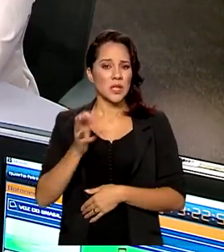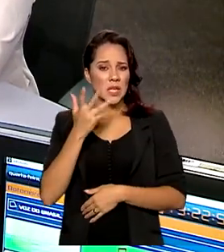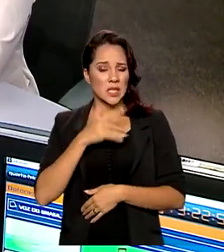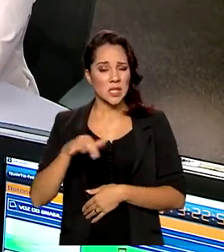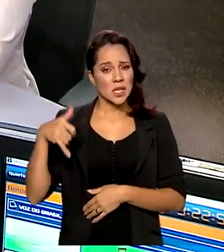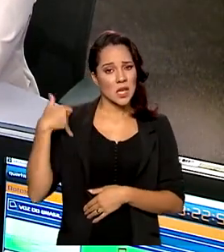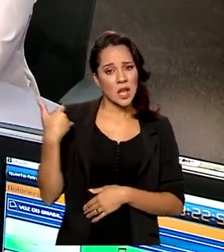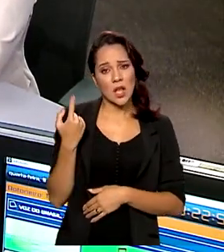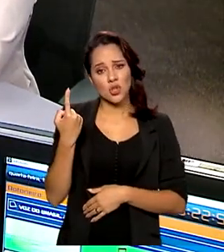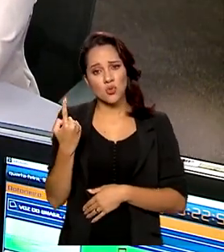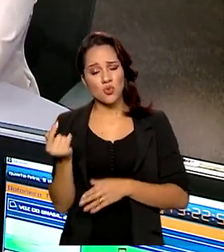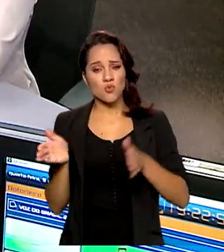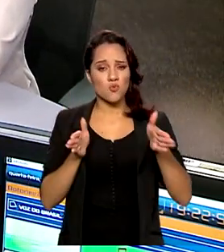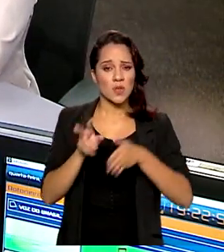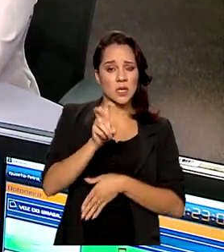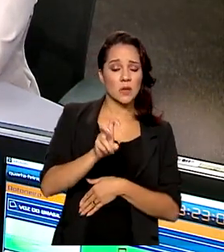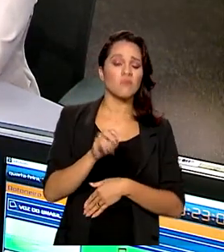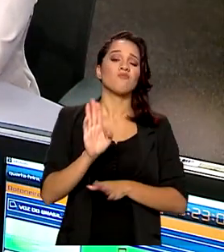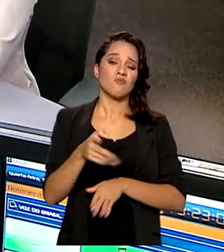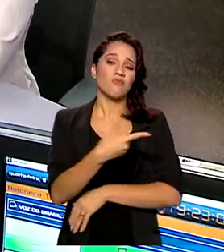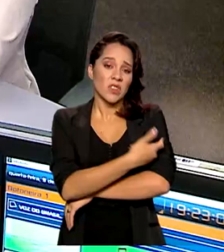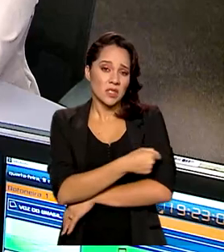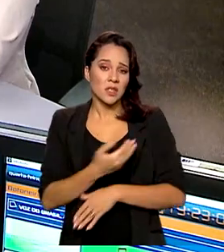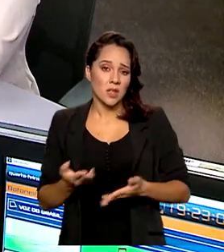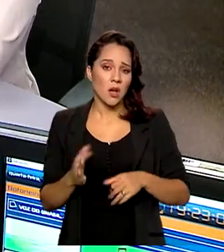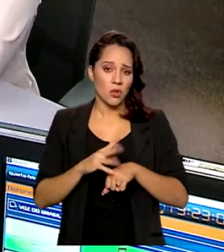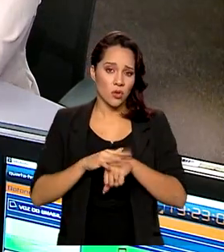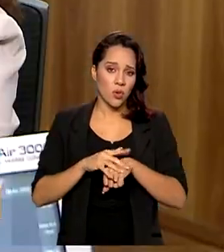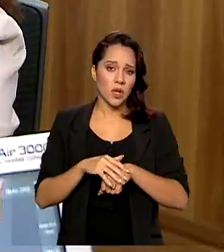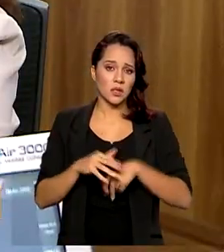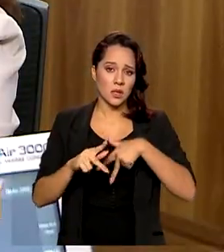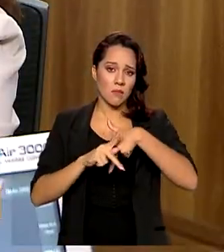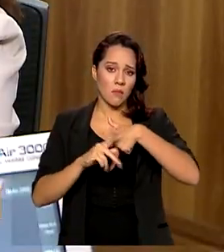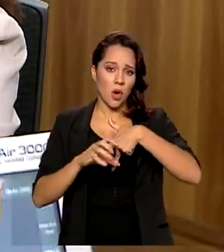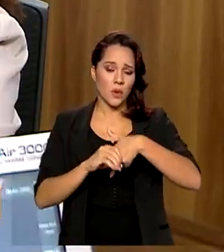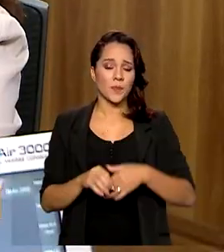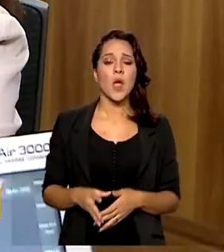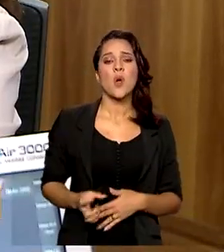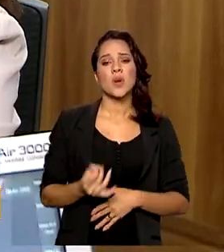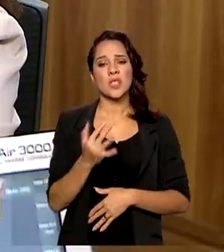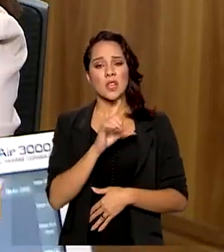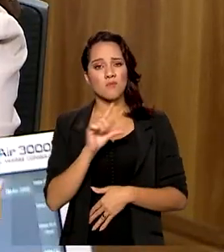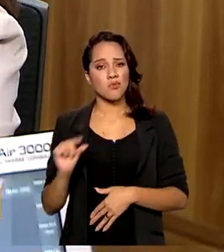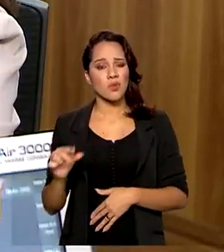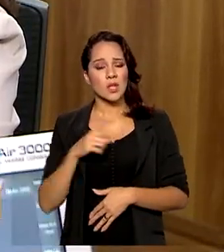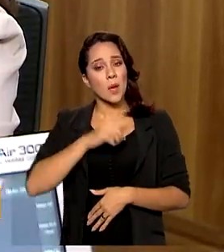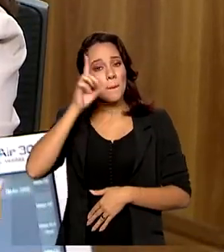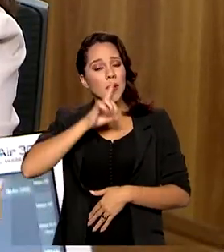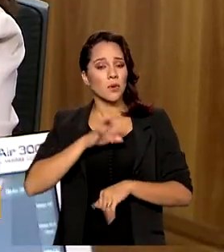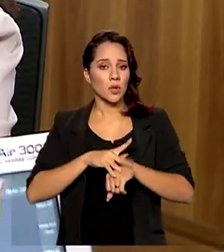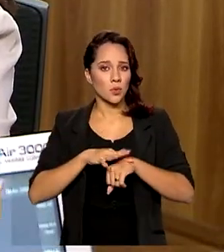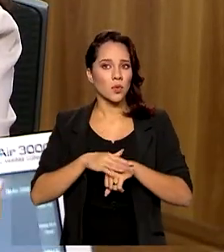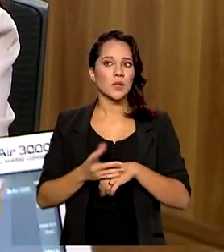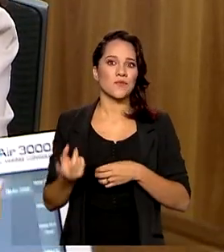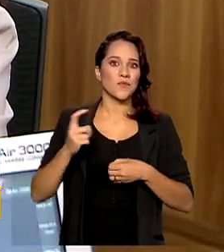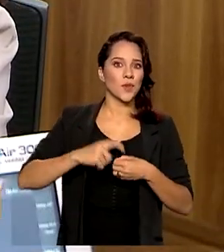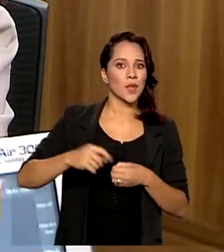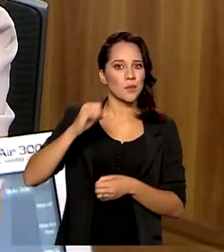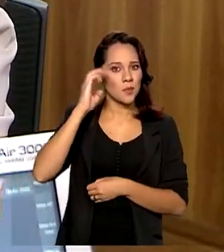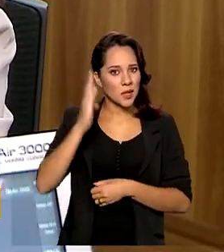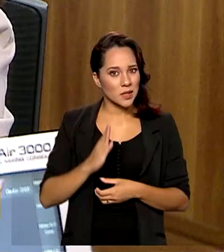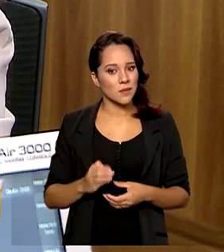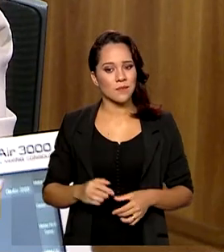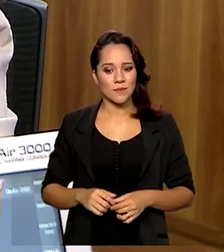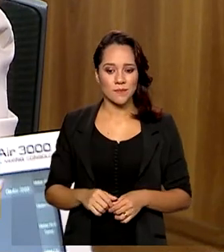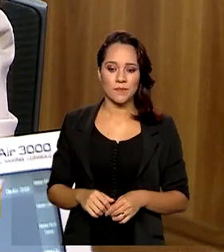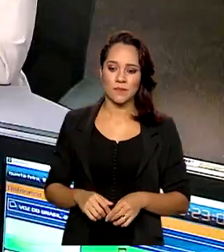entre 1 e 5 anos tinham sido vacinadas contra a polio. Com a baixa cobertura vacinal, existe o risco da doença ser reintroduzida no